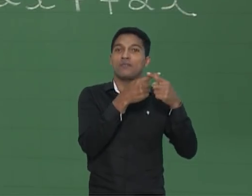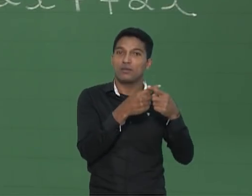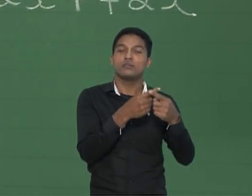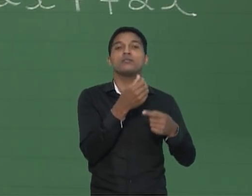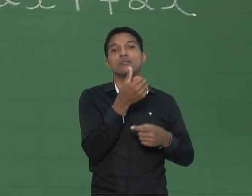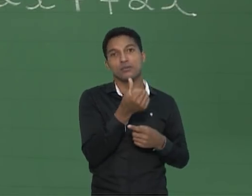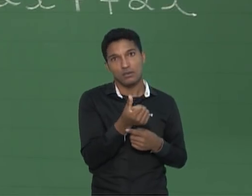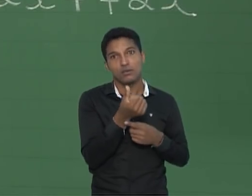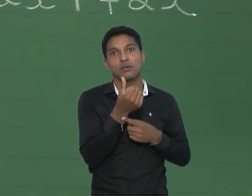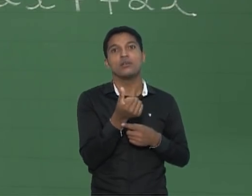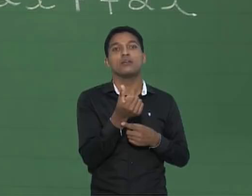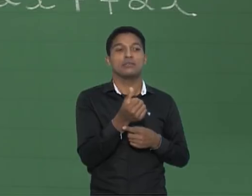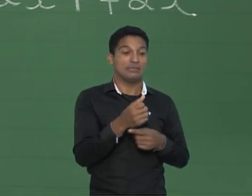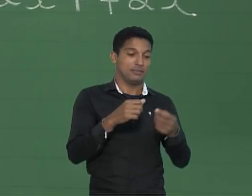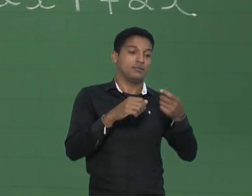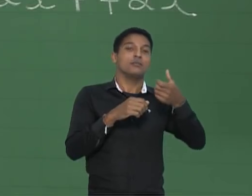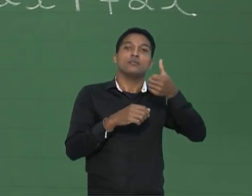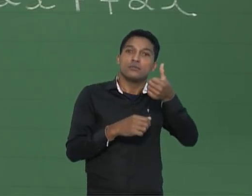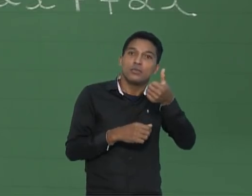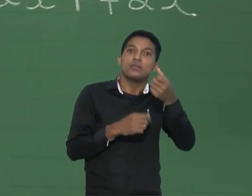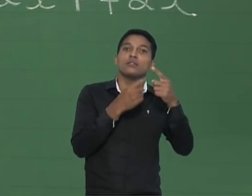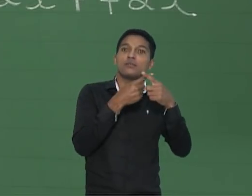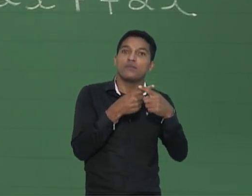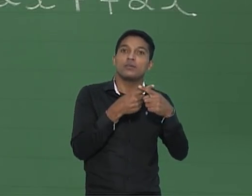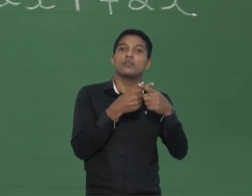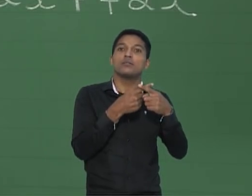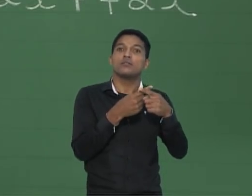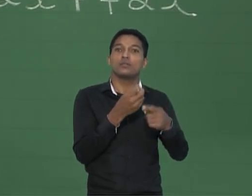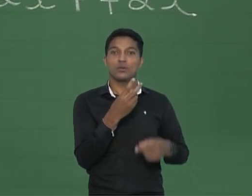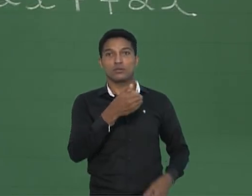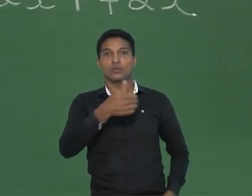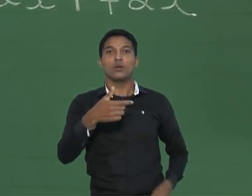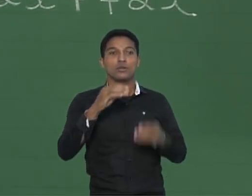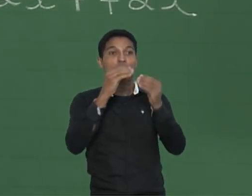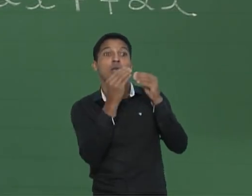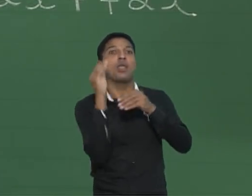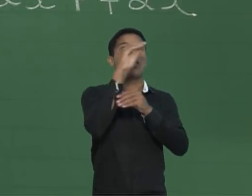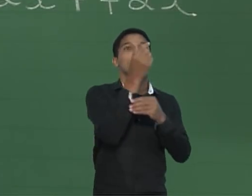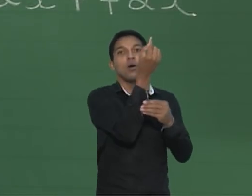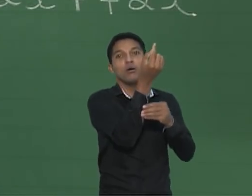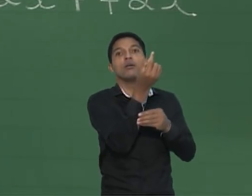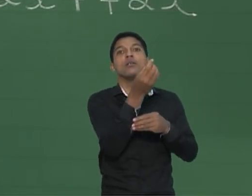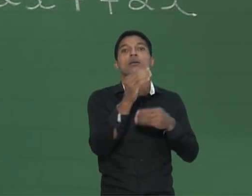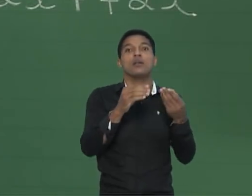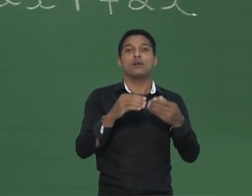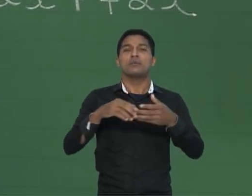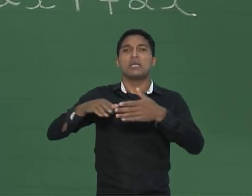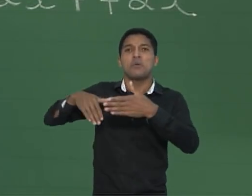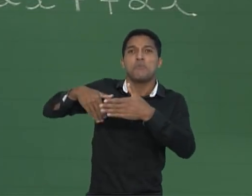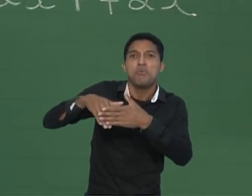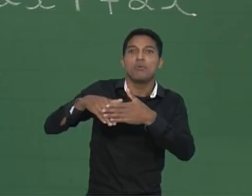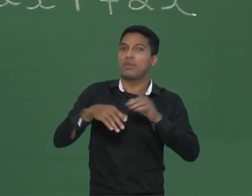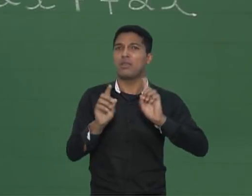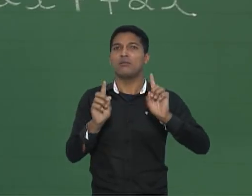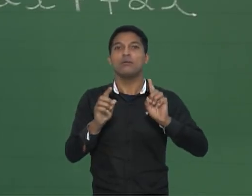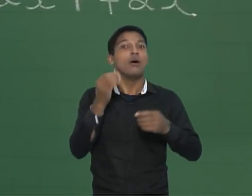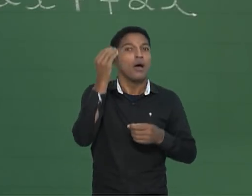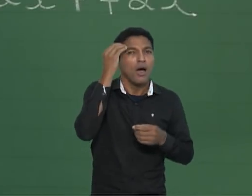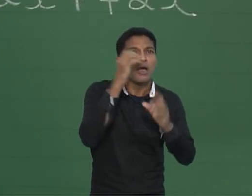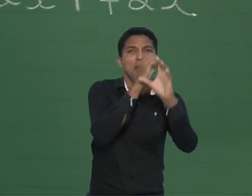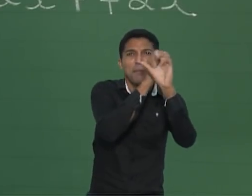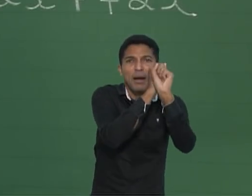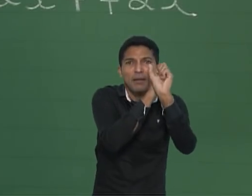1, 6 vezes 1, 6, e 1 que foi? 7. Né? Nunca tentem chutar, correto?